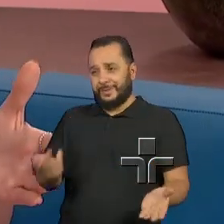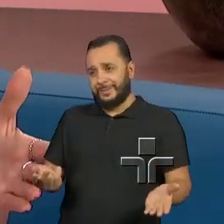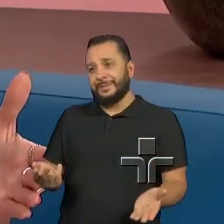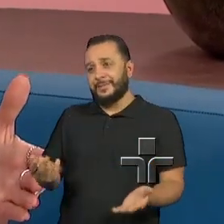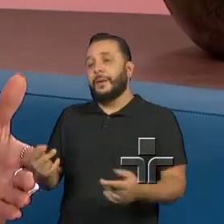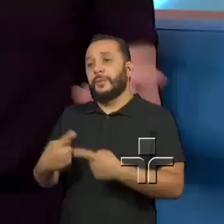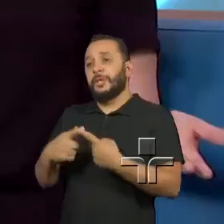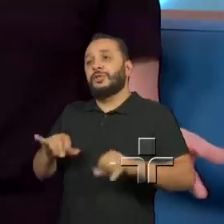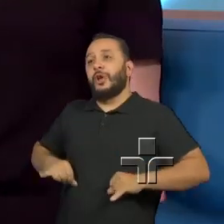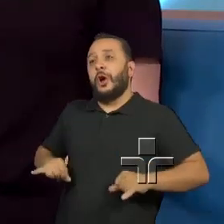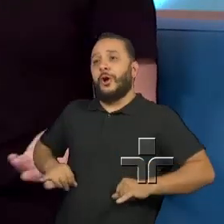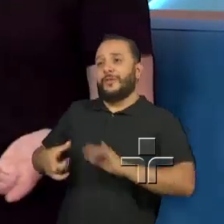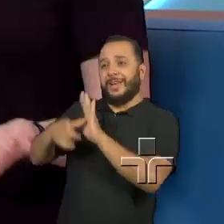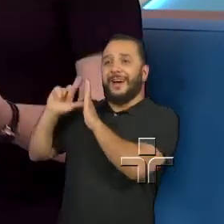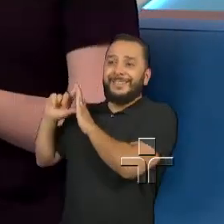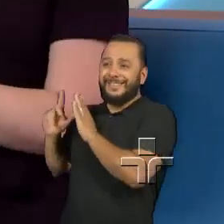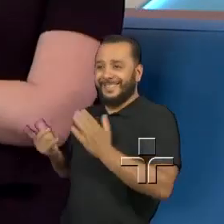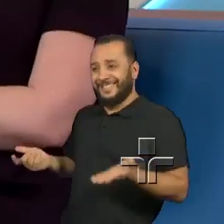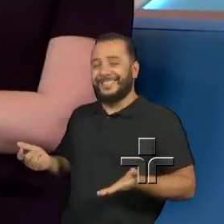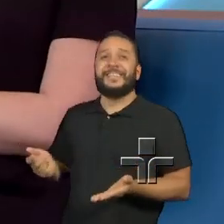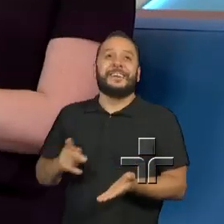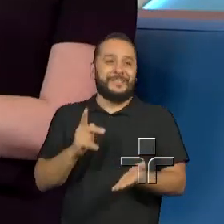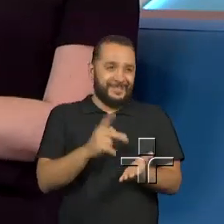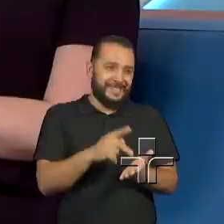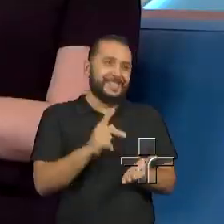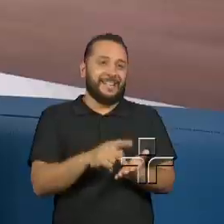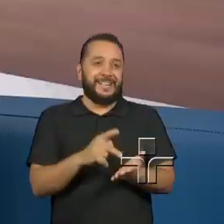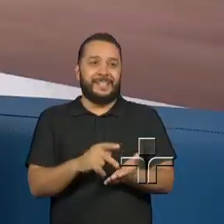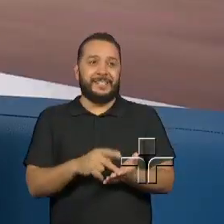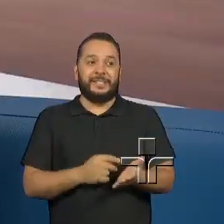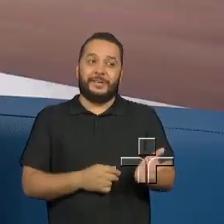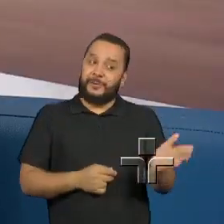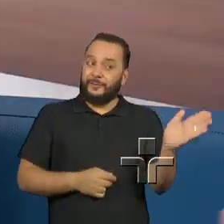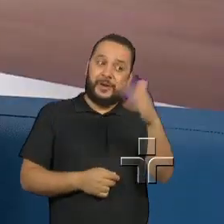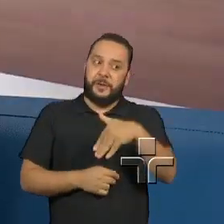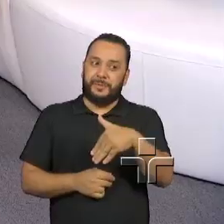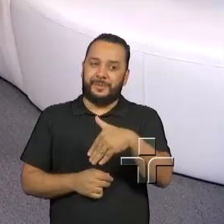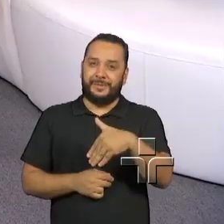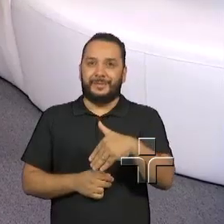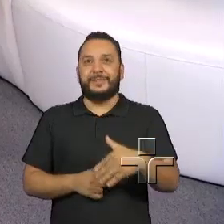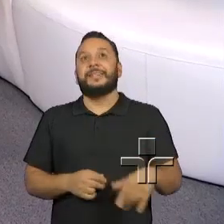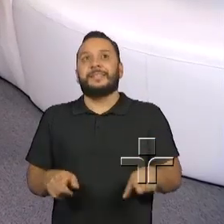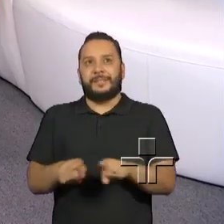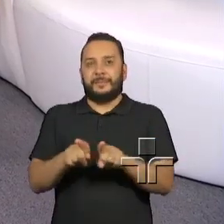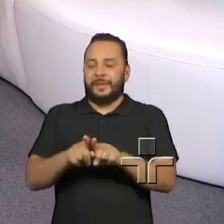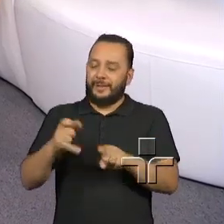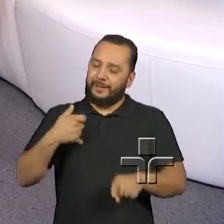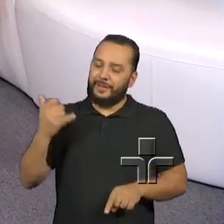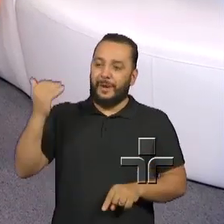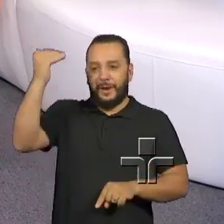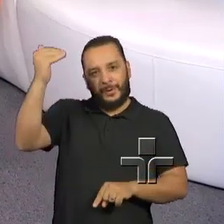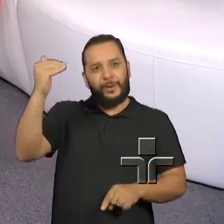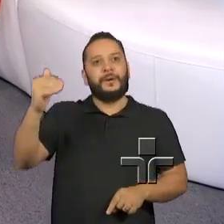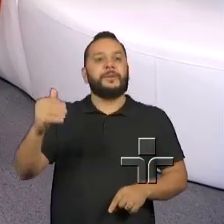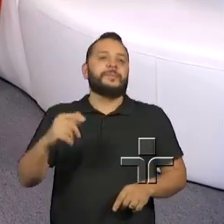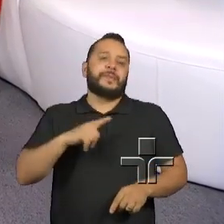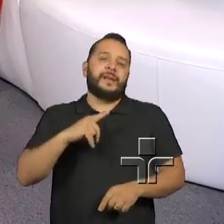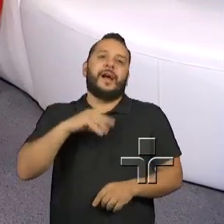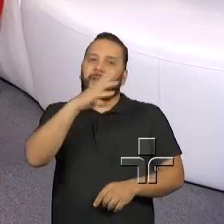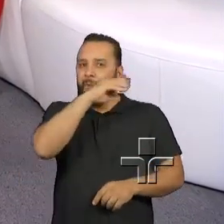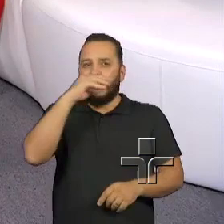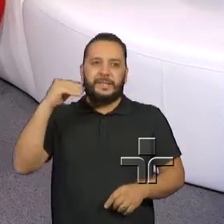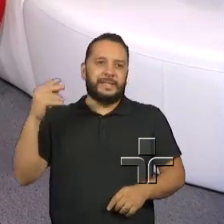esse sofrimento, né? Gente, estamos indo. Tomar vacina agora. Né? Até os maiores dão trabalho, os meus que já estão